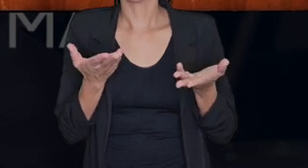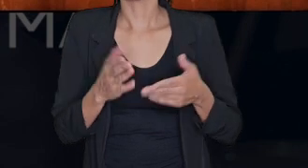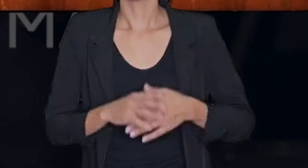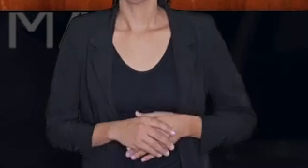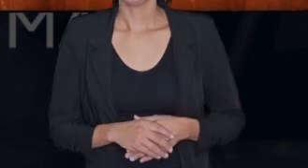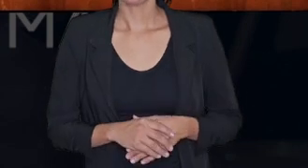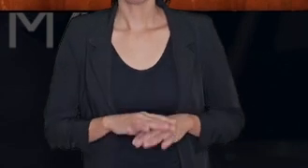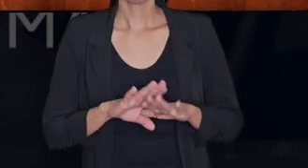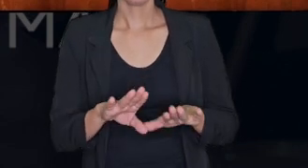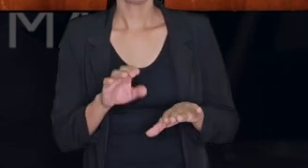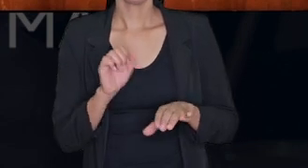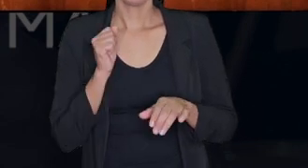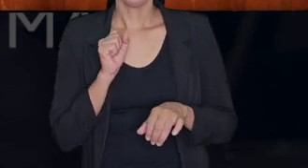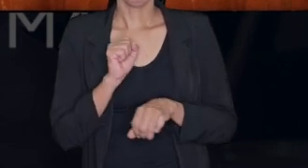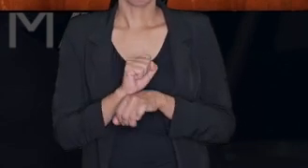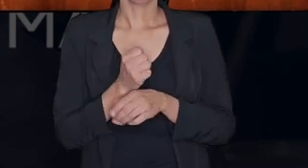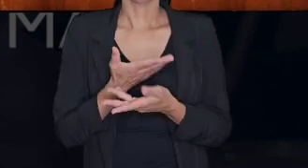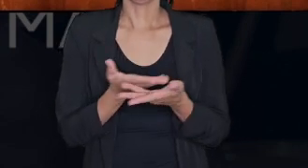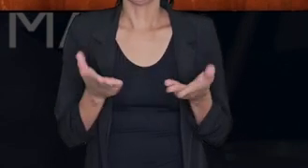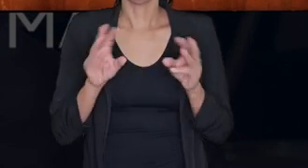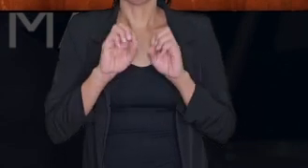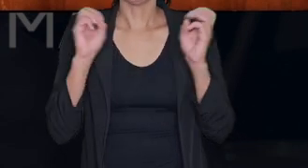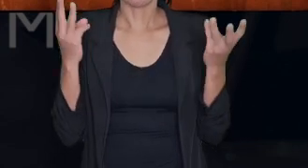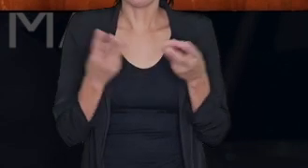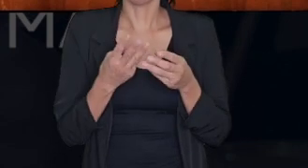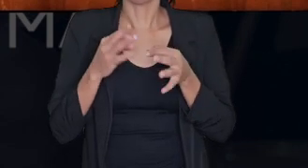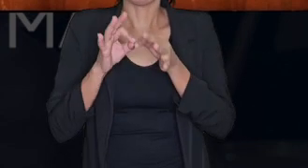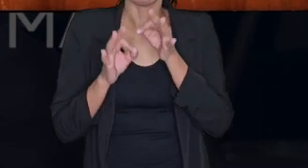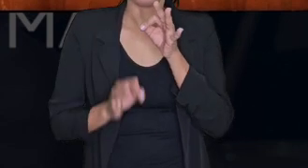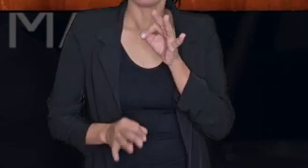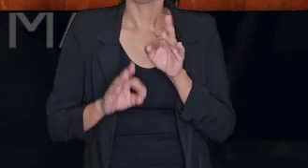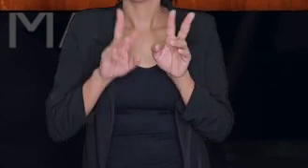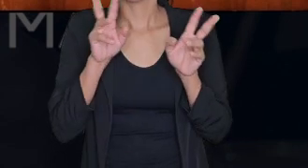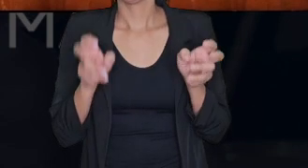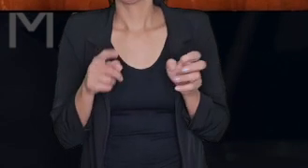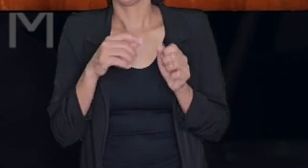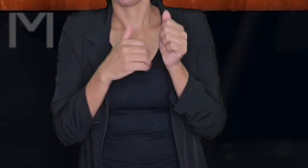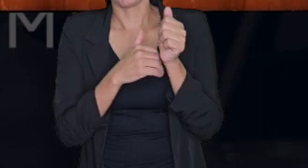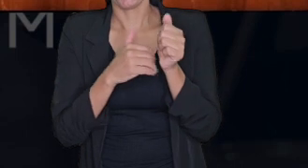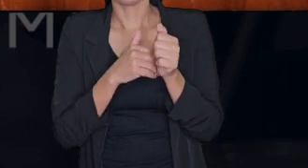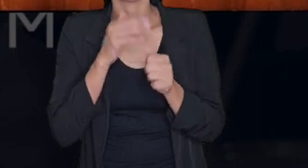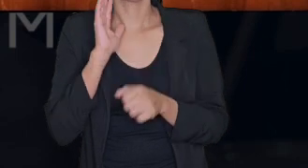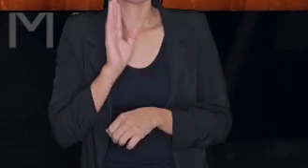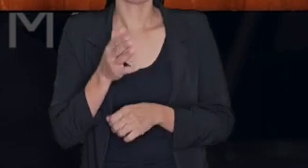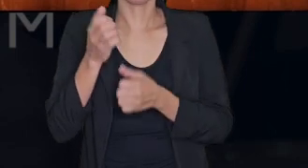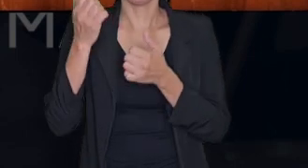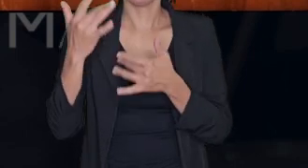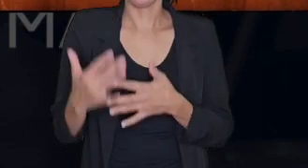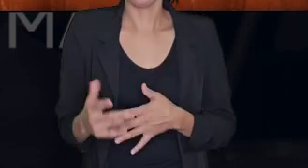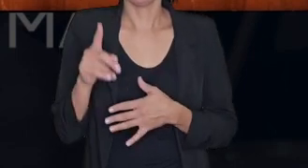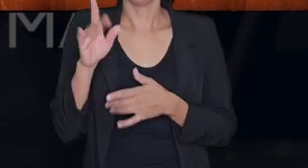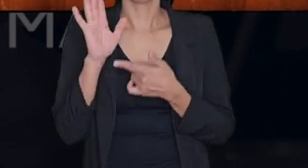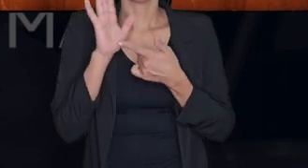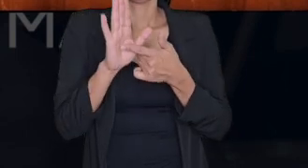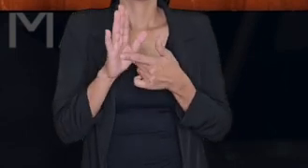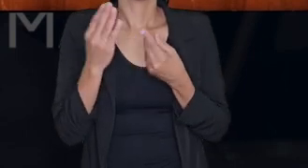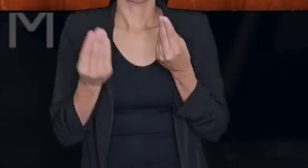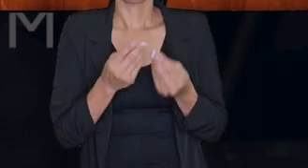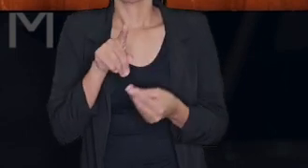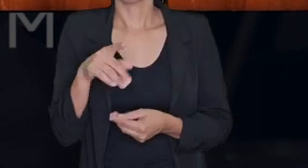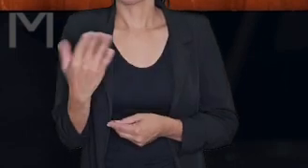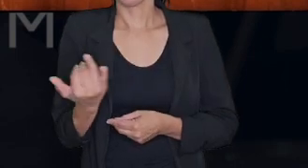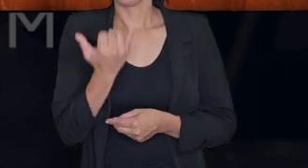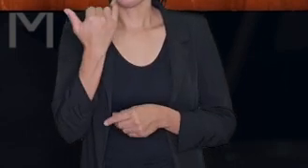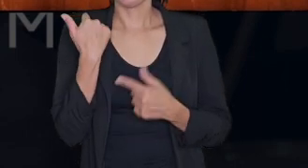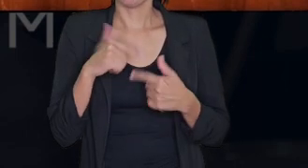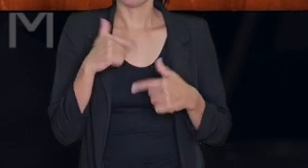passar adiante, viu, Arcaro? E eu vou poupá-los aqui de mais esses slides a respeito, pode passar adiante, que isso aqui eu